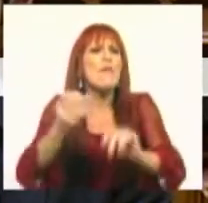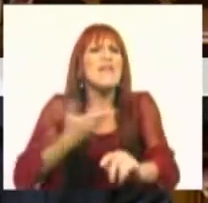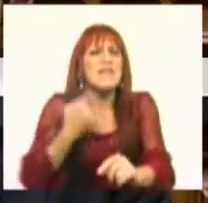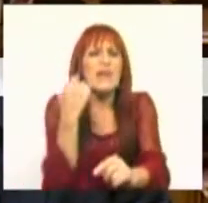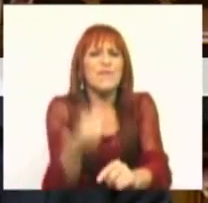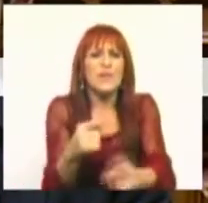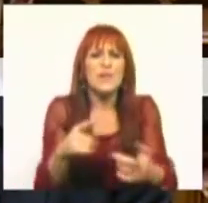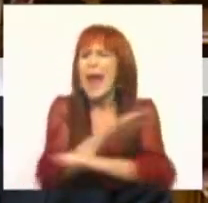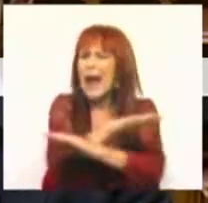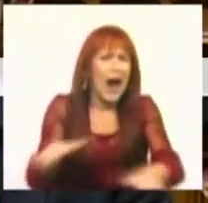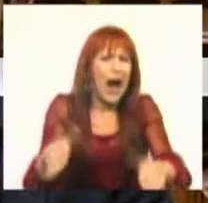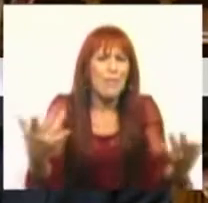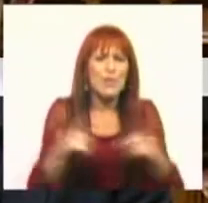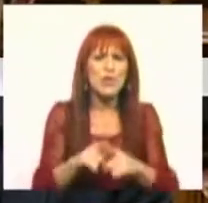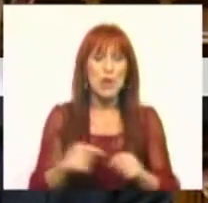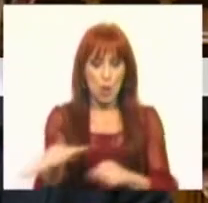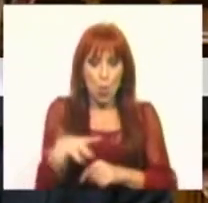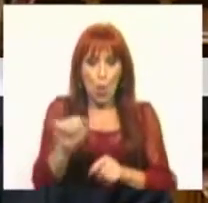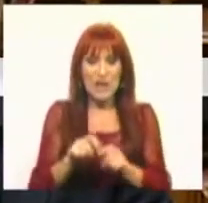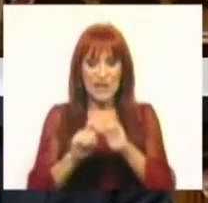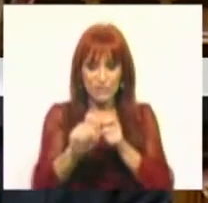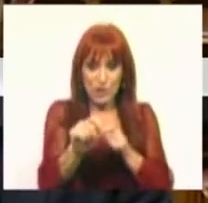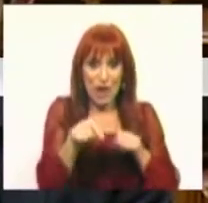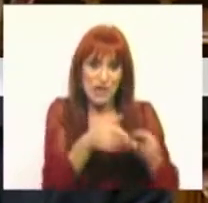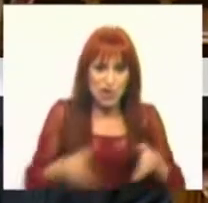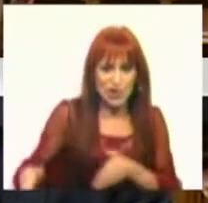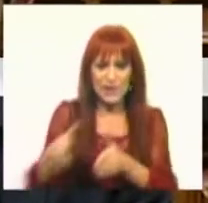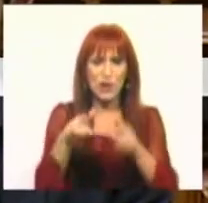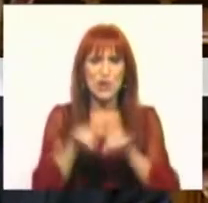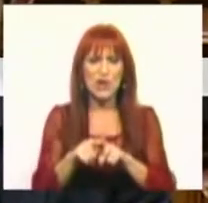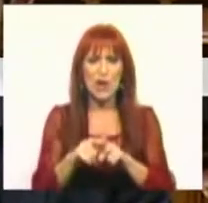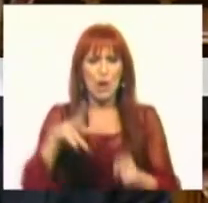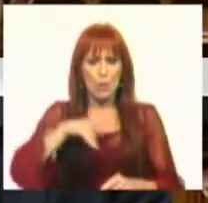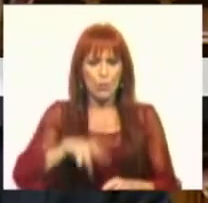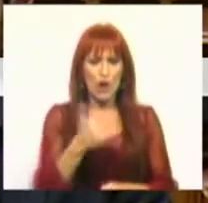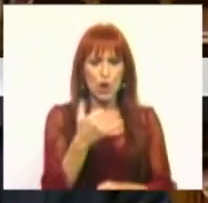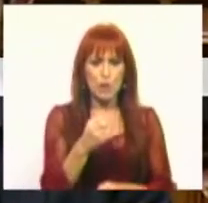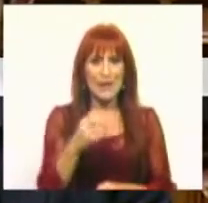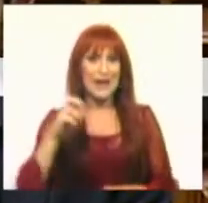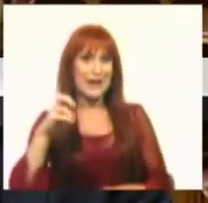dívida acabe e que, no âmbito da definição desta estratégia de Portugal